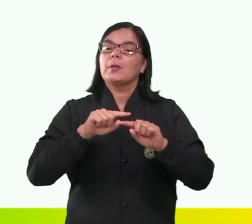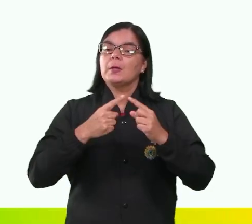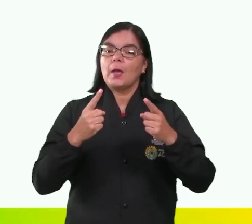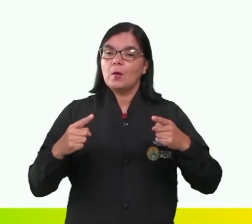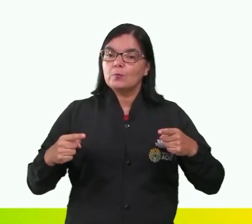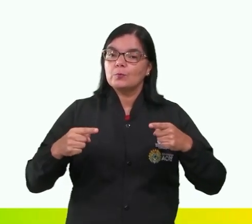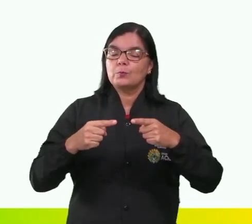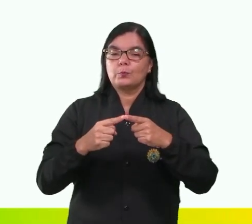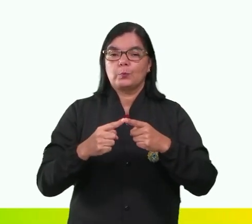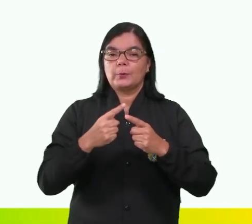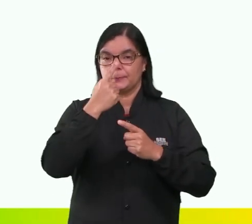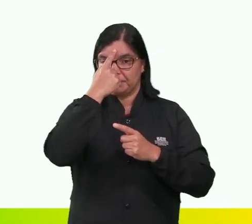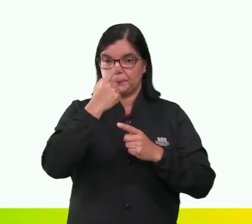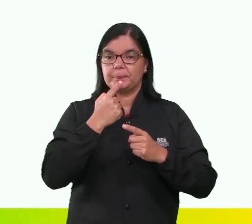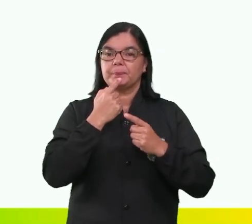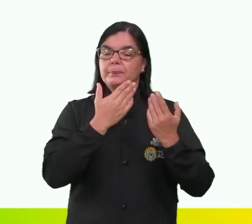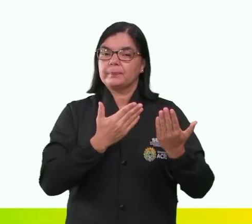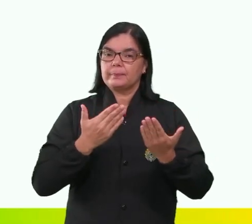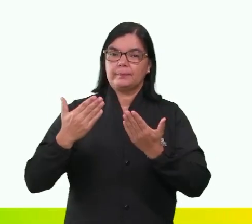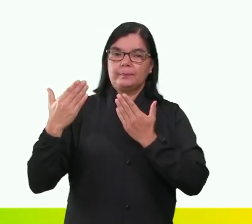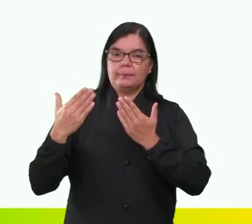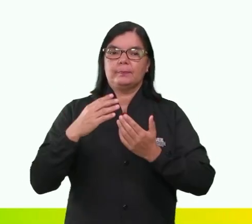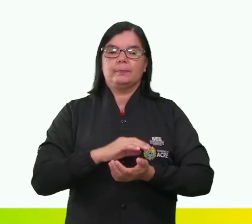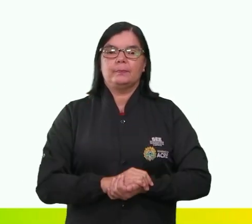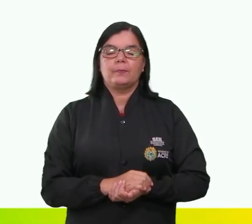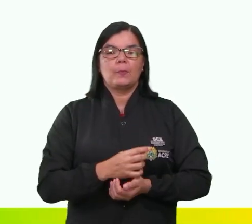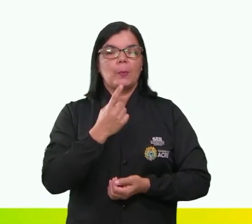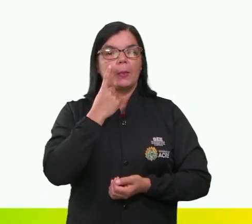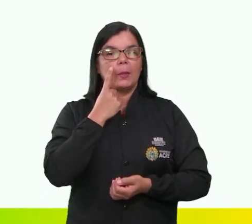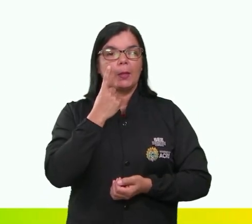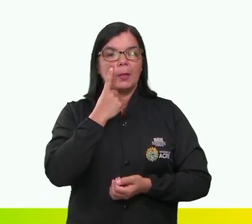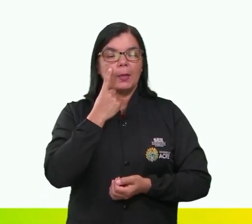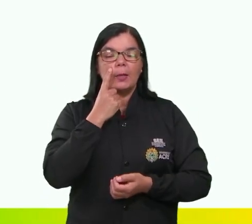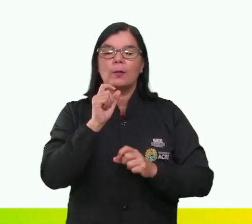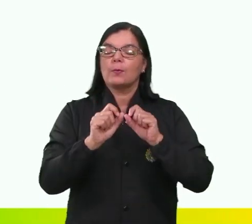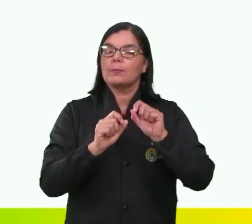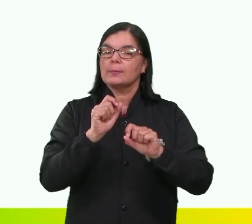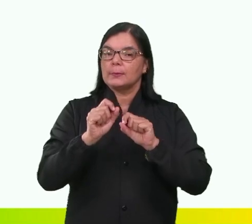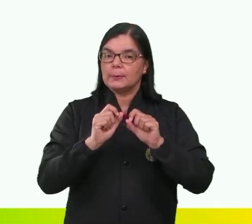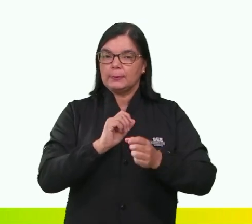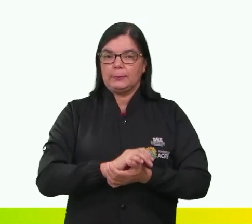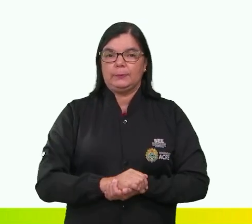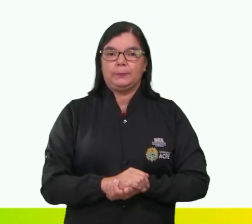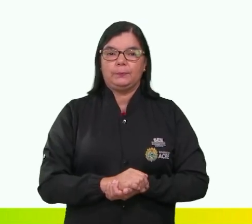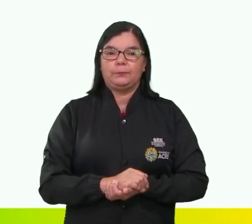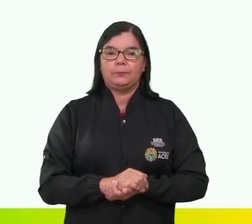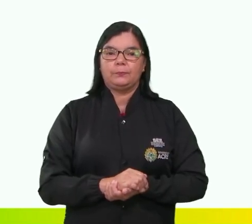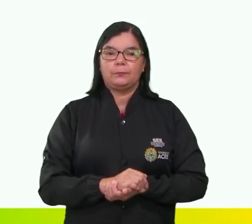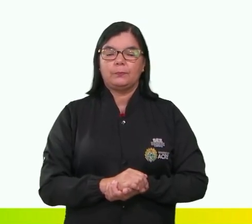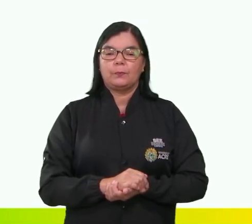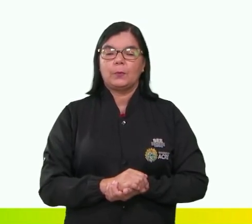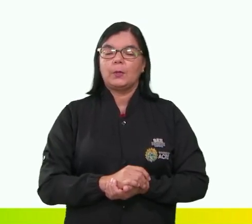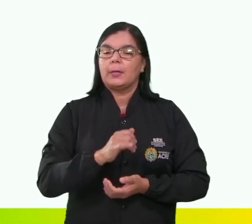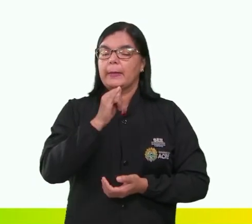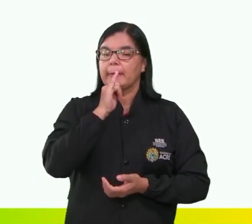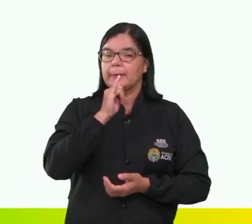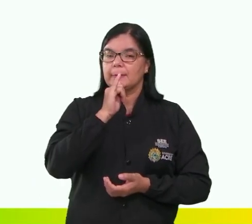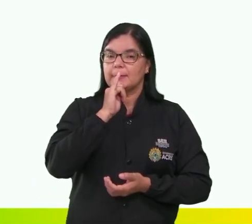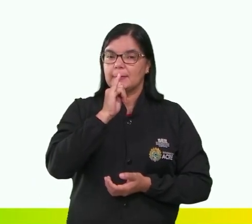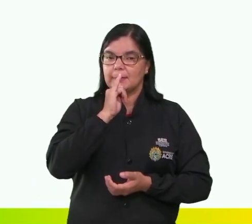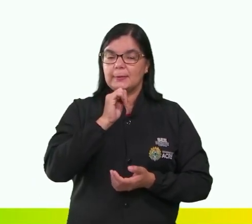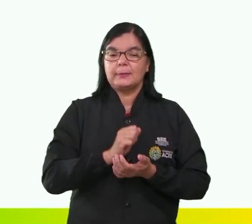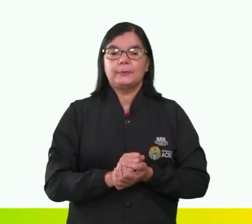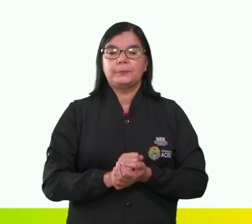como exibido nas figuras a seguir. Observem que, no caso,